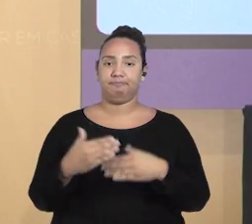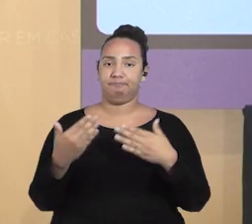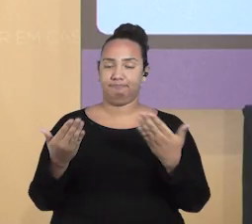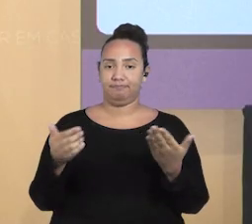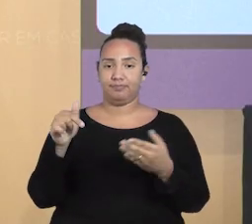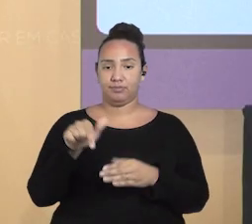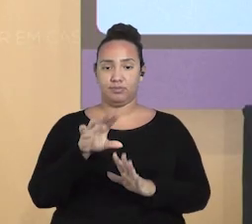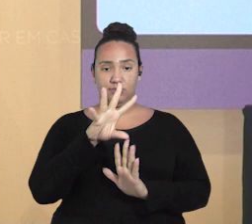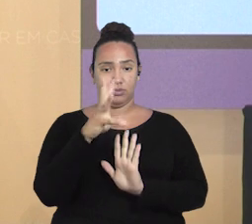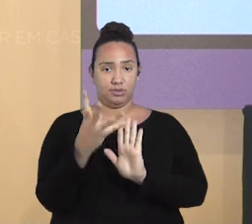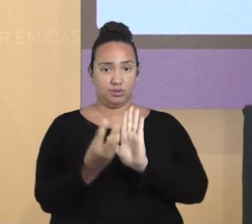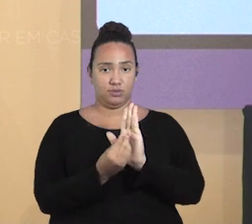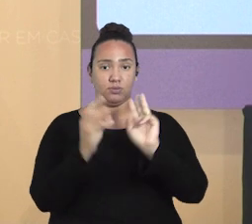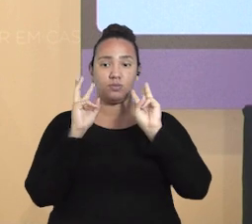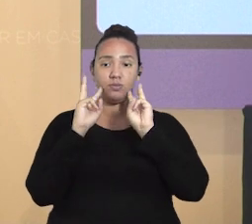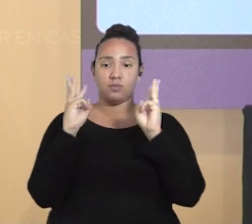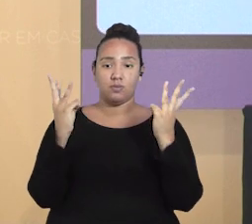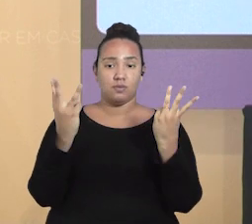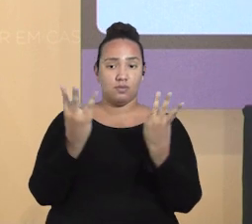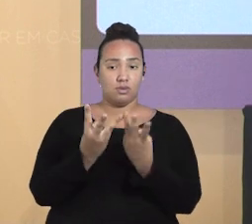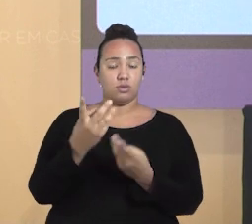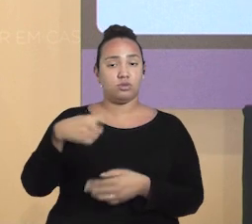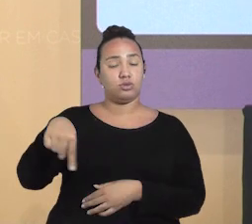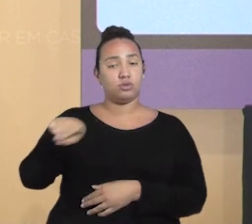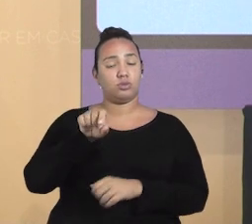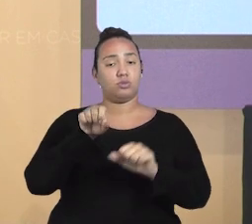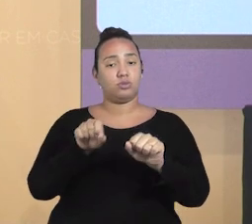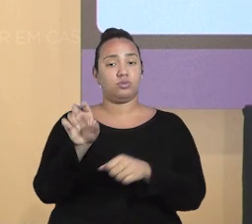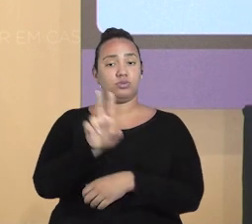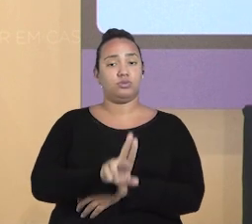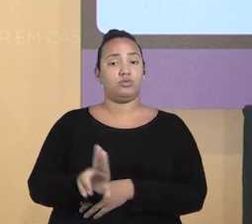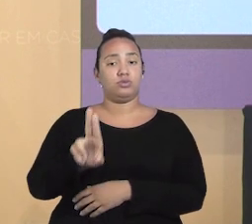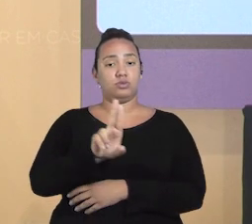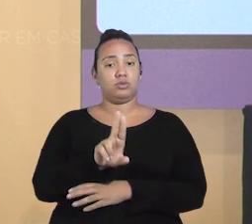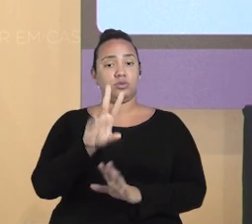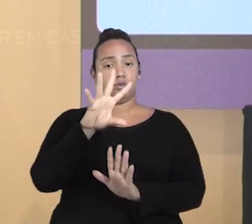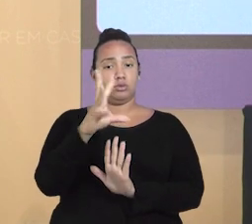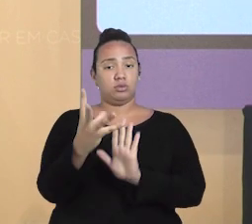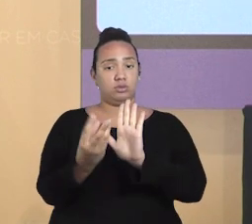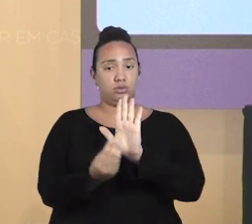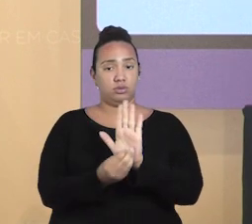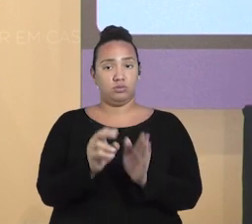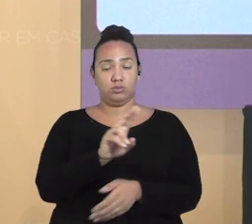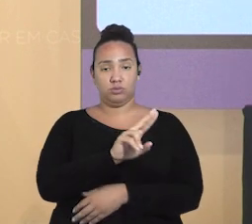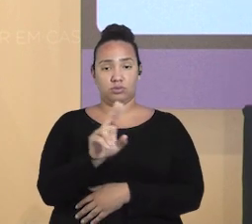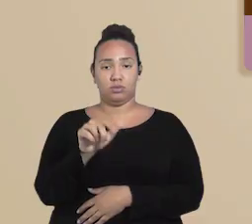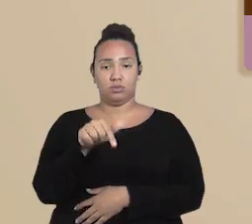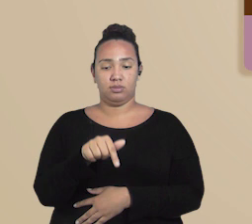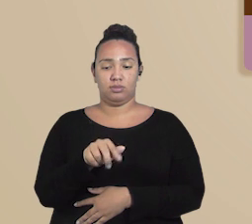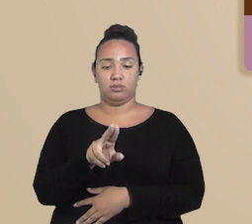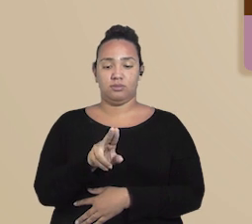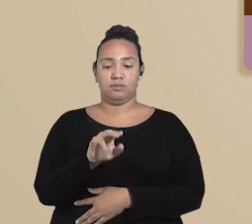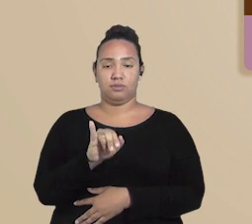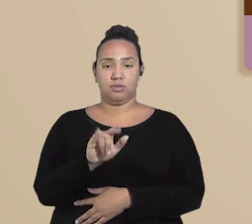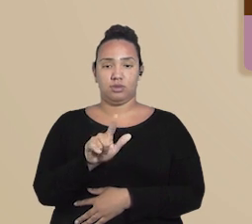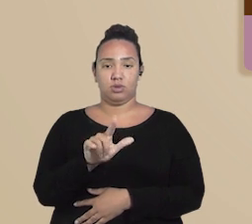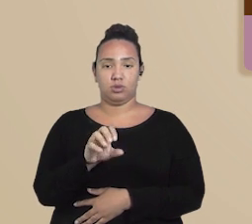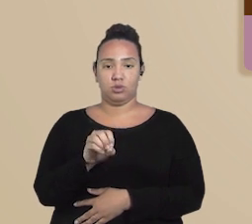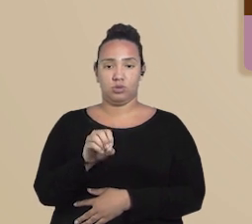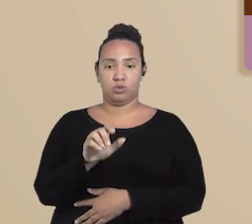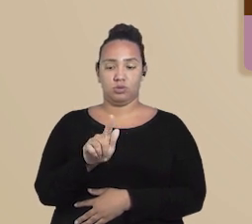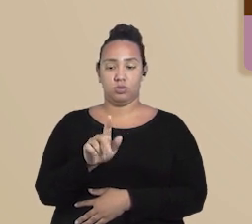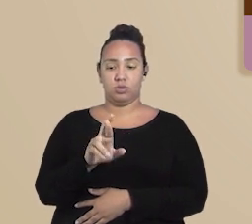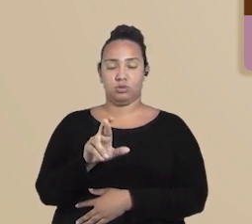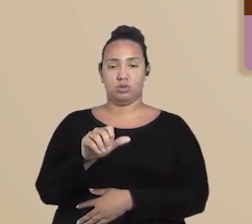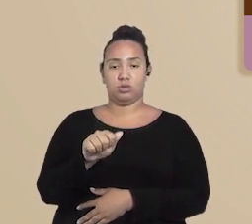Para expressar a medida de massa de um objeto, podemos utilizar a unidade de medida chamada quilograma,